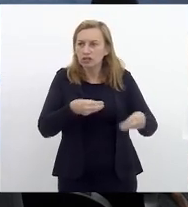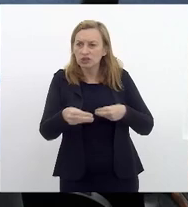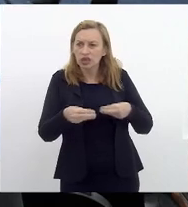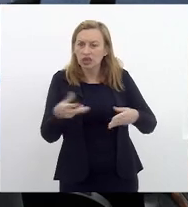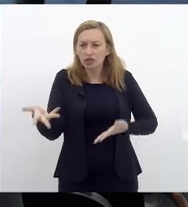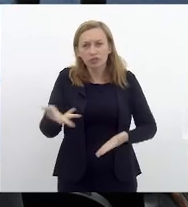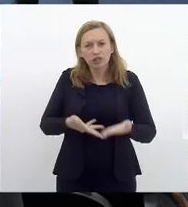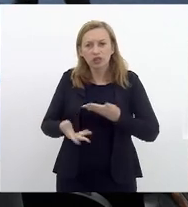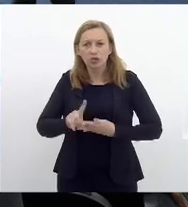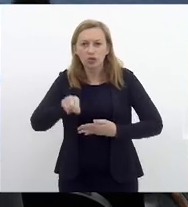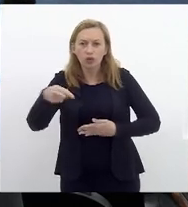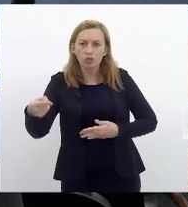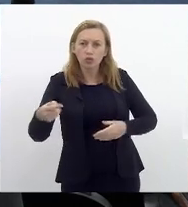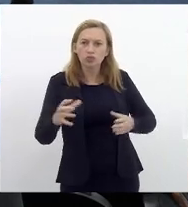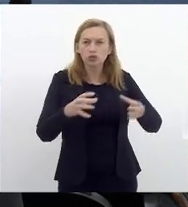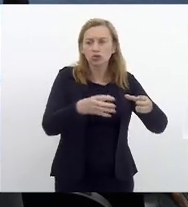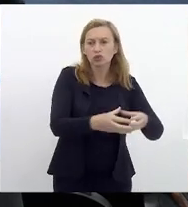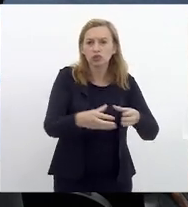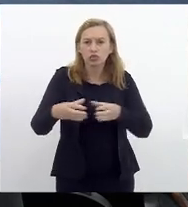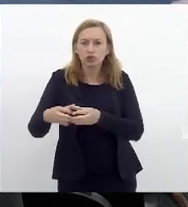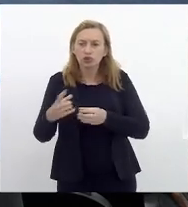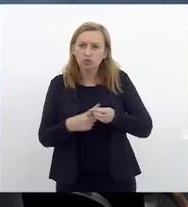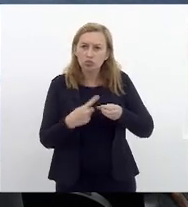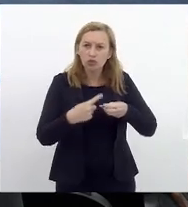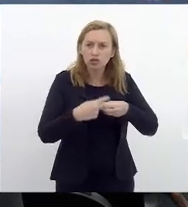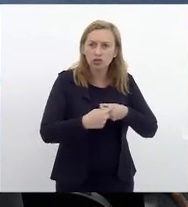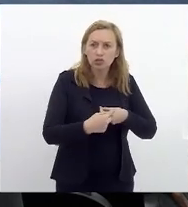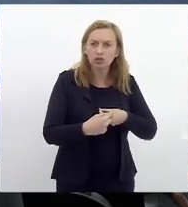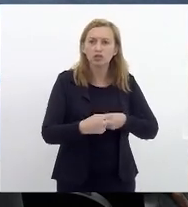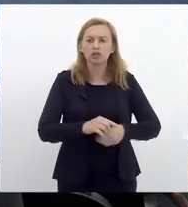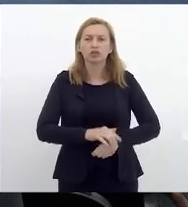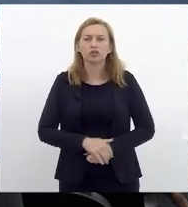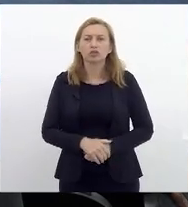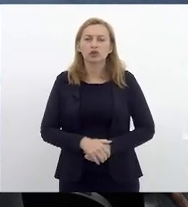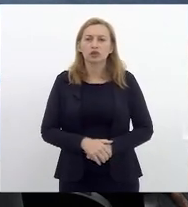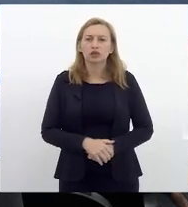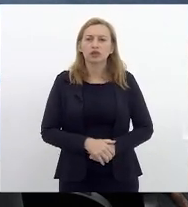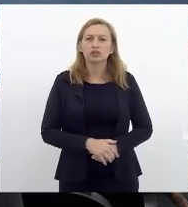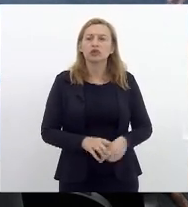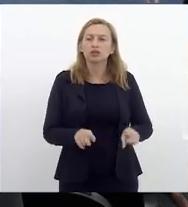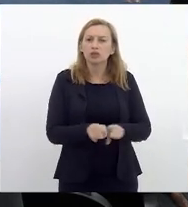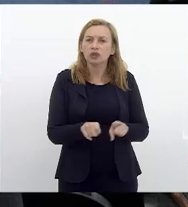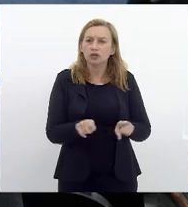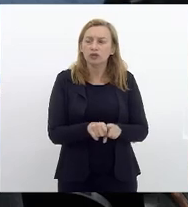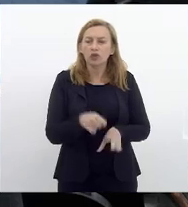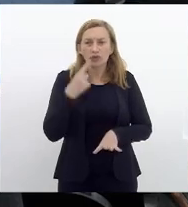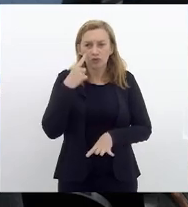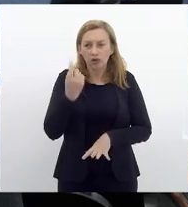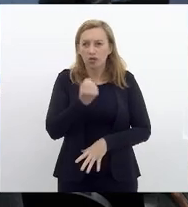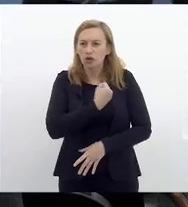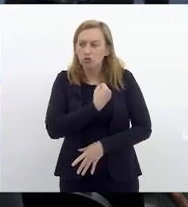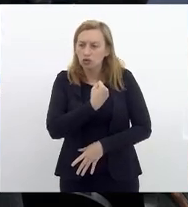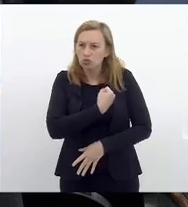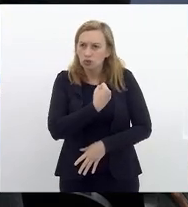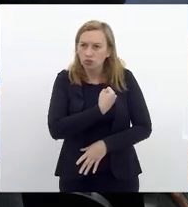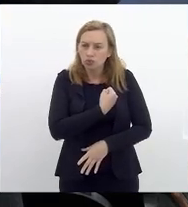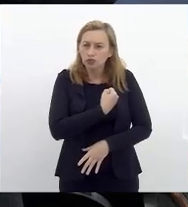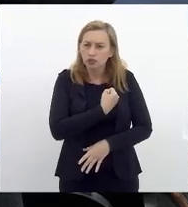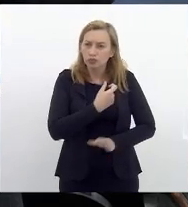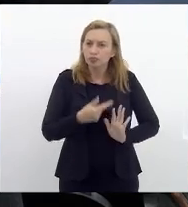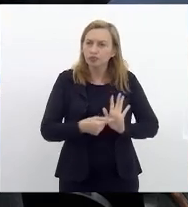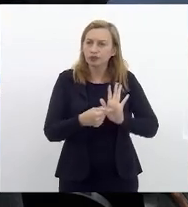outros órgãos e com os municípios e sistematizar os dados obtidos nessas